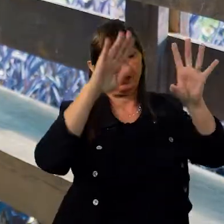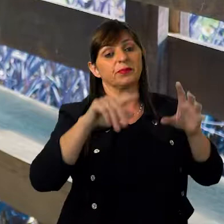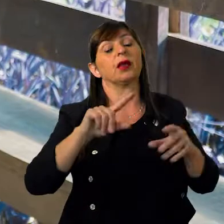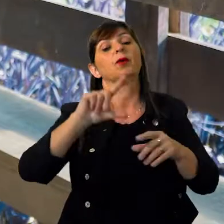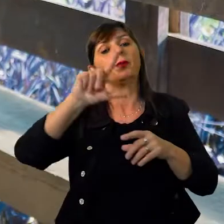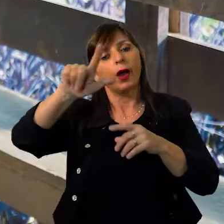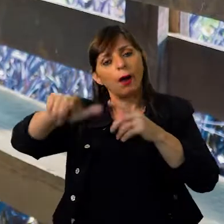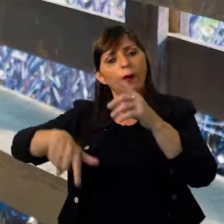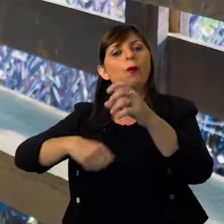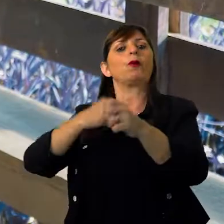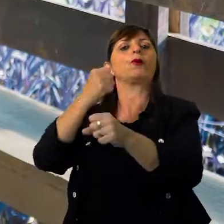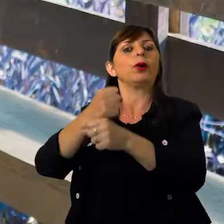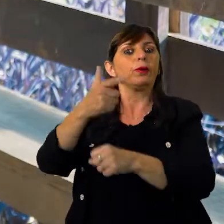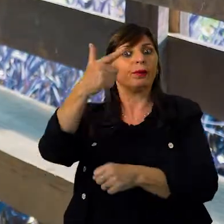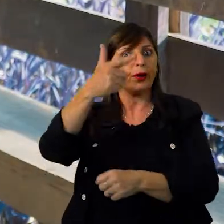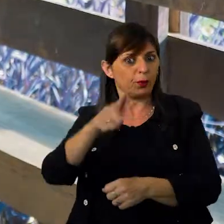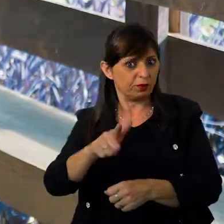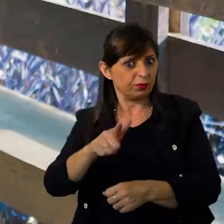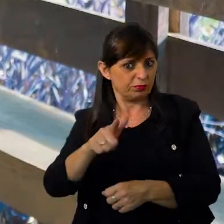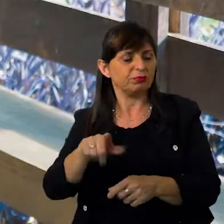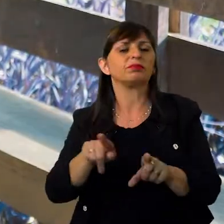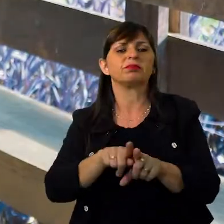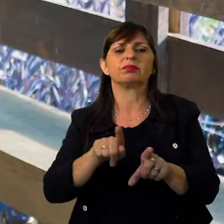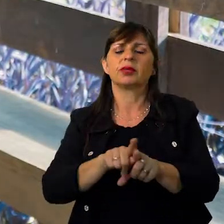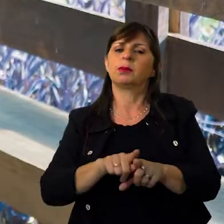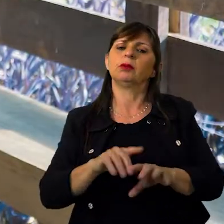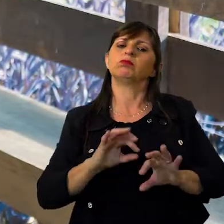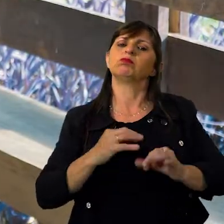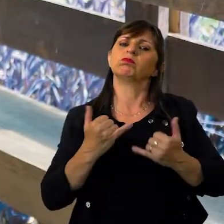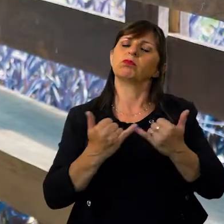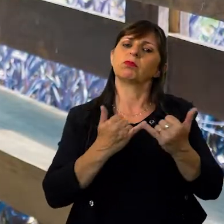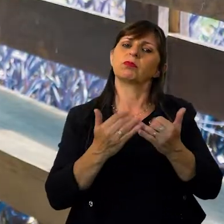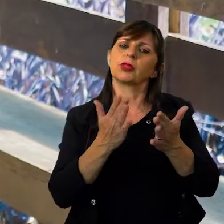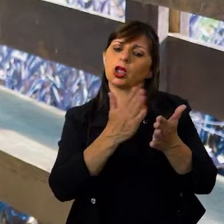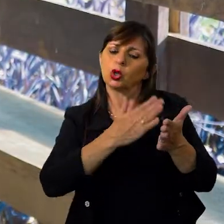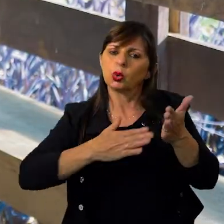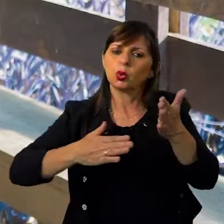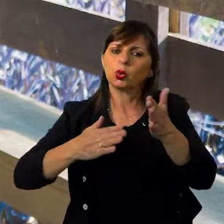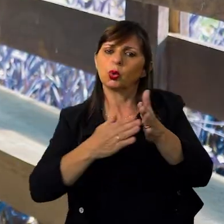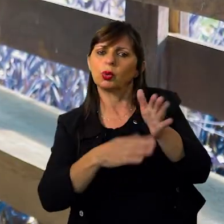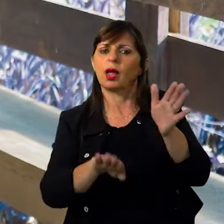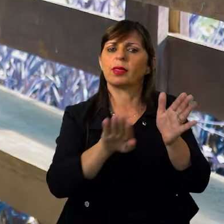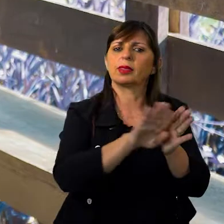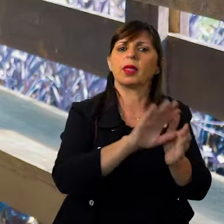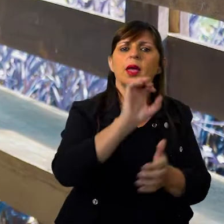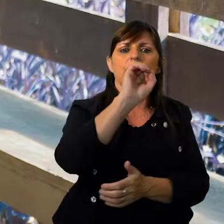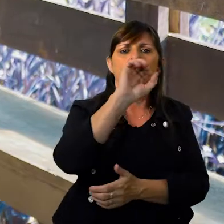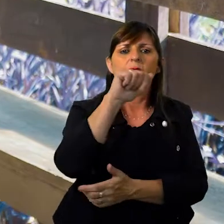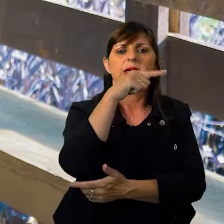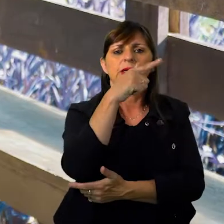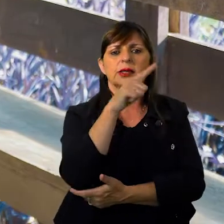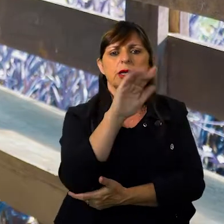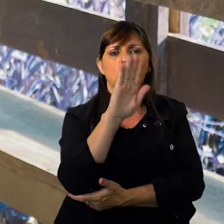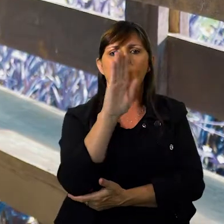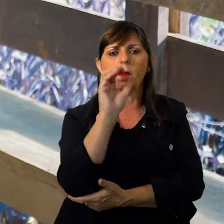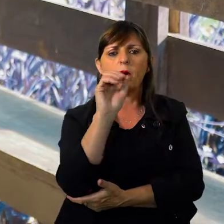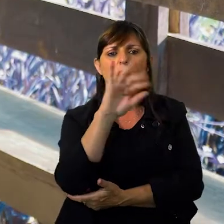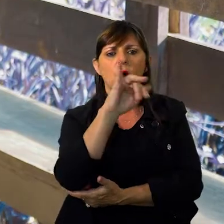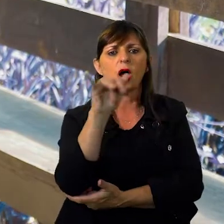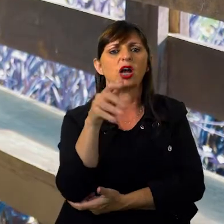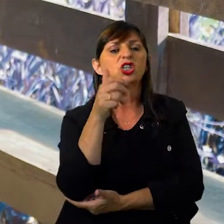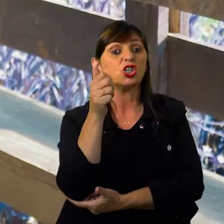movimento econômico da nossa região mas havia outras enchentes menores que as vossas também poderiam ser levadas